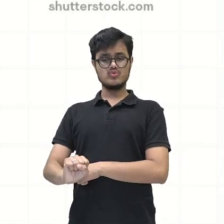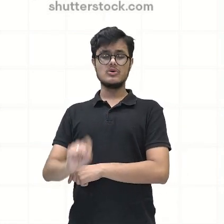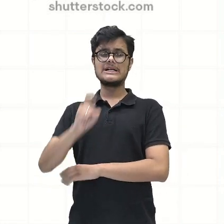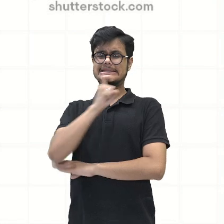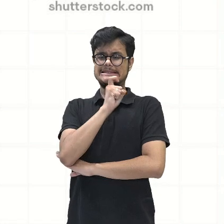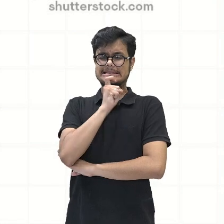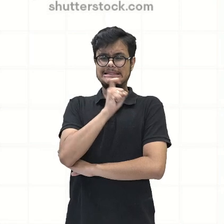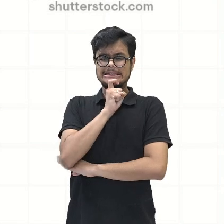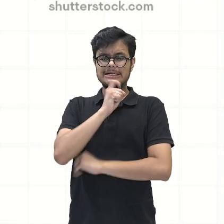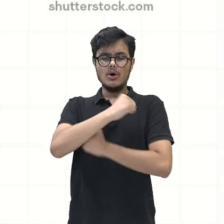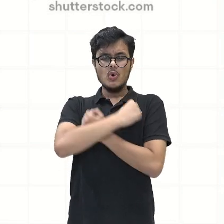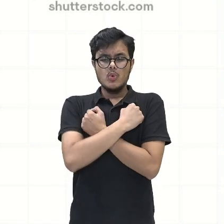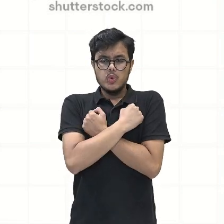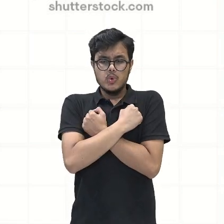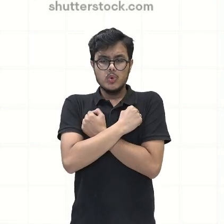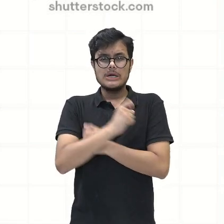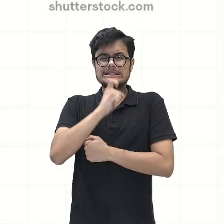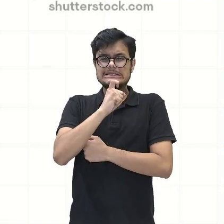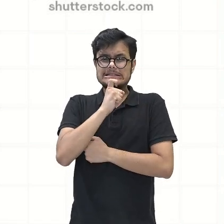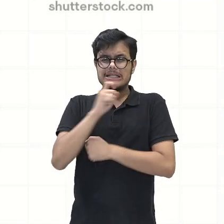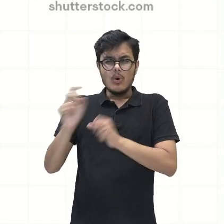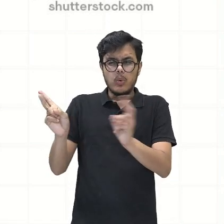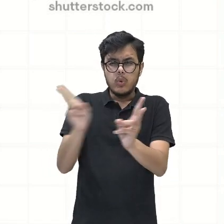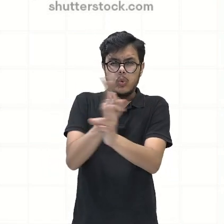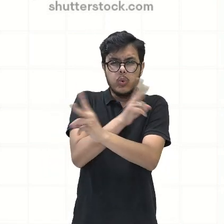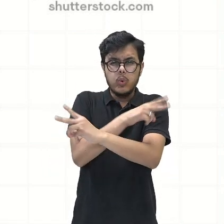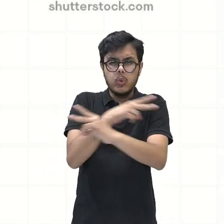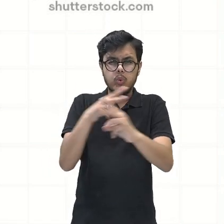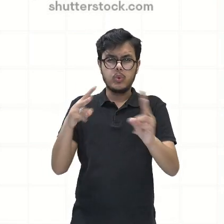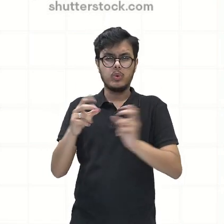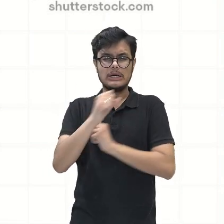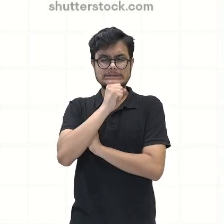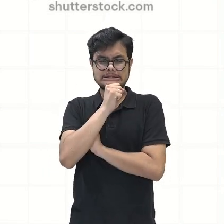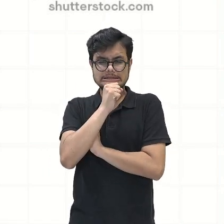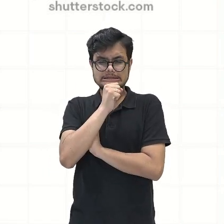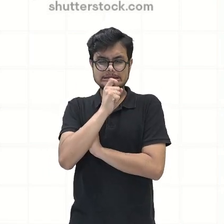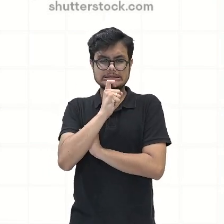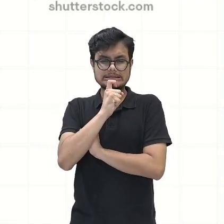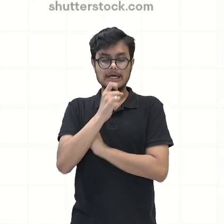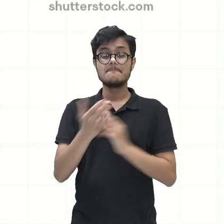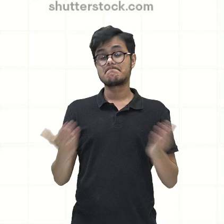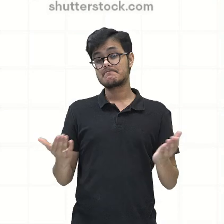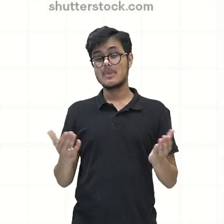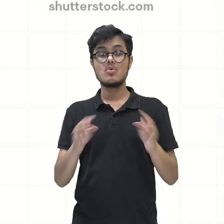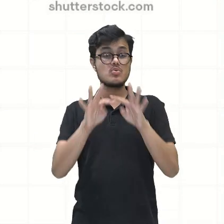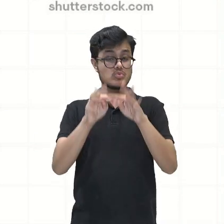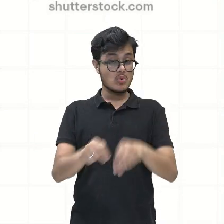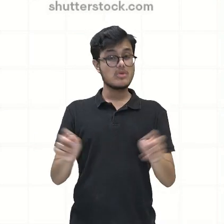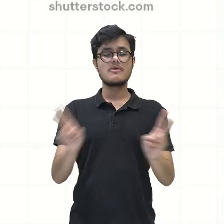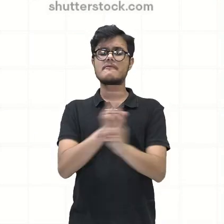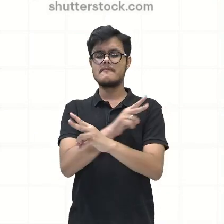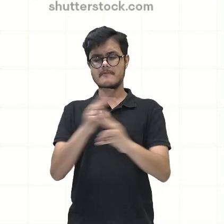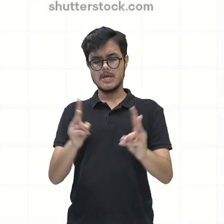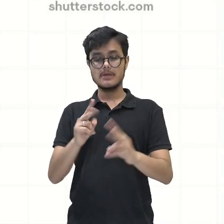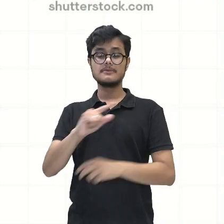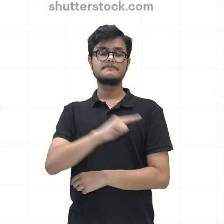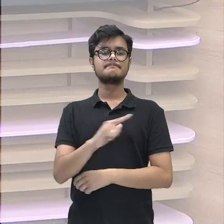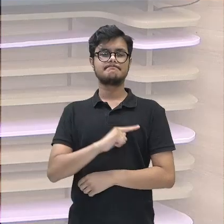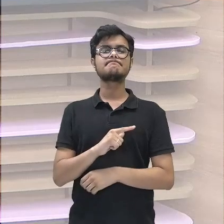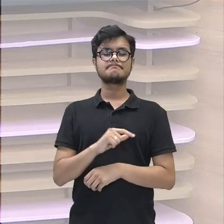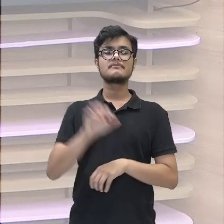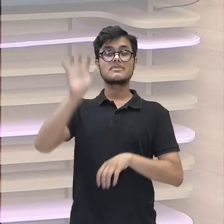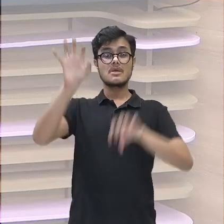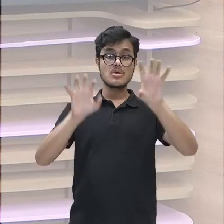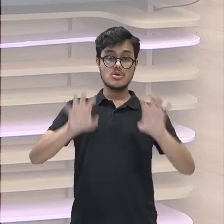causando as frentes frias. Então, todas essas massas de ar, o comportamento delas